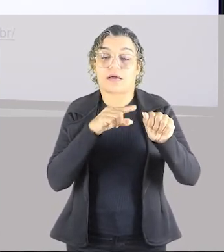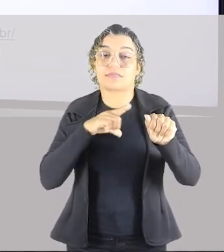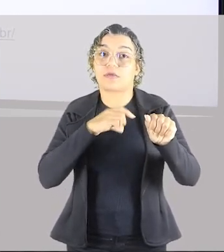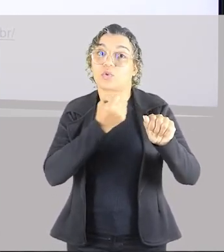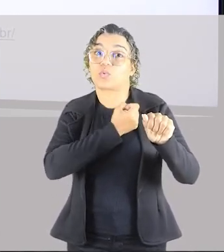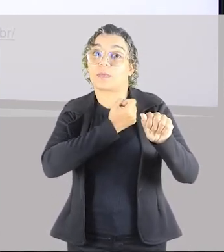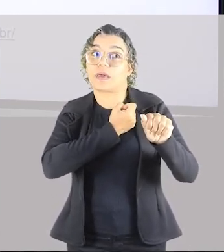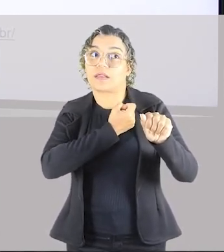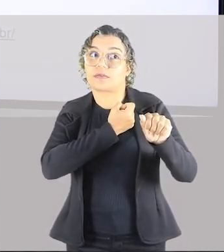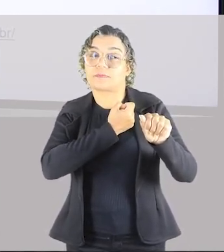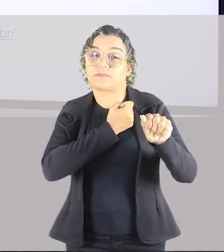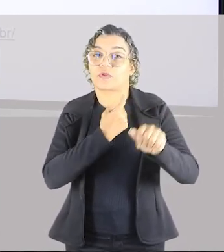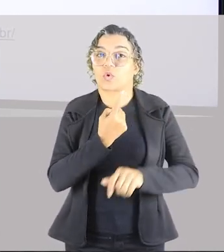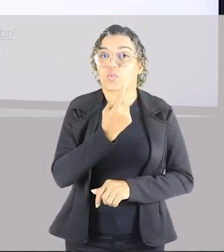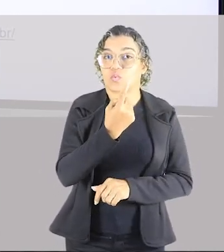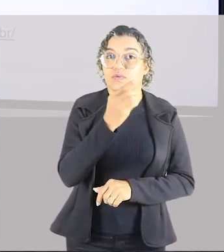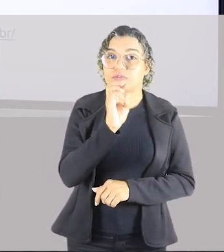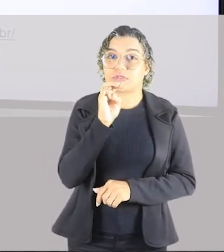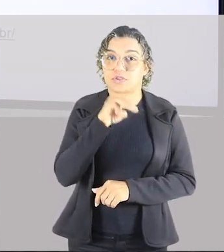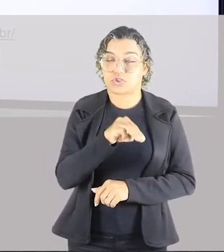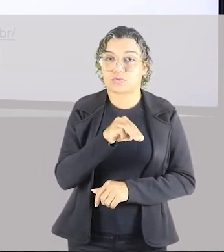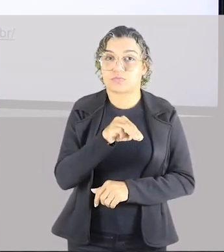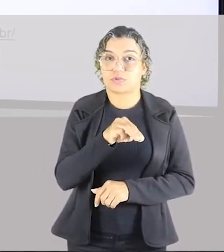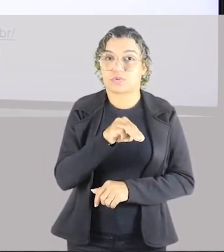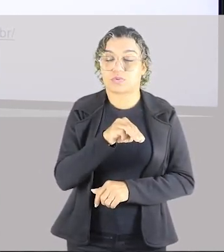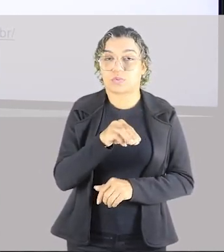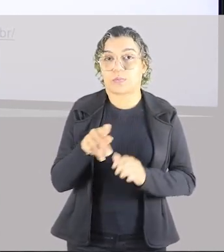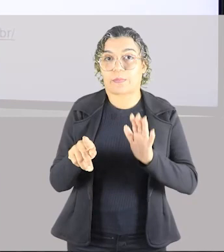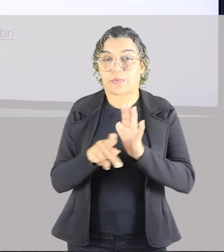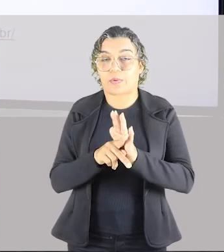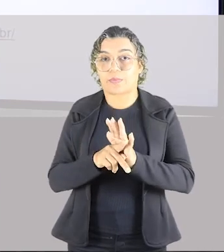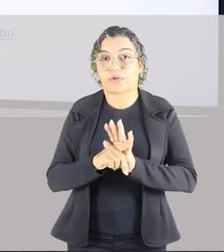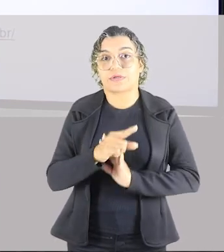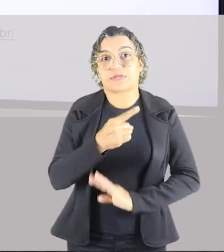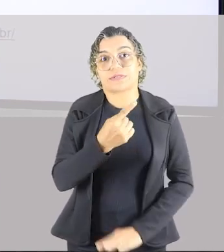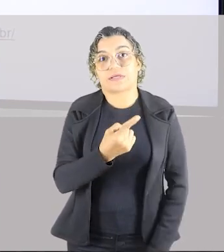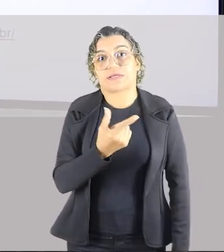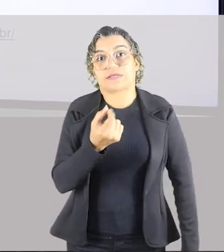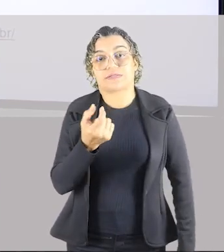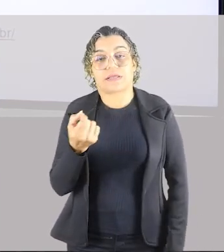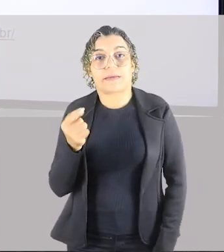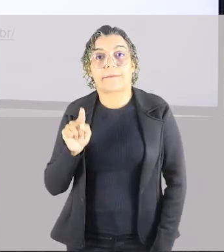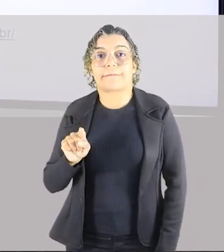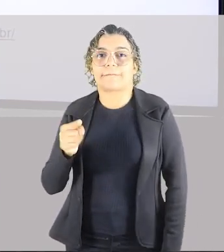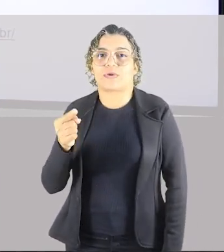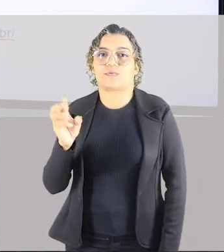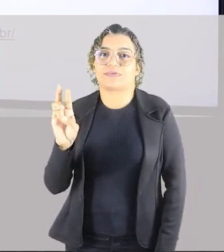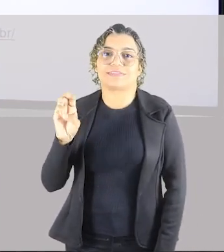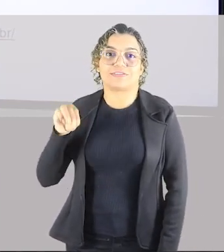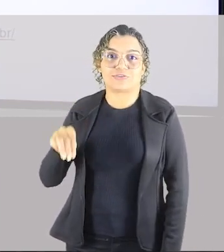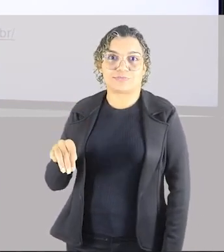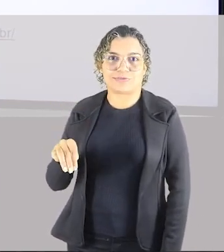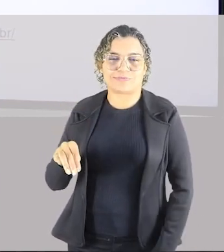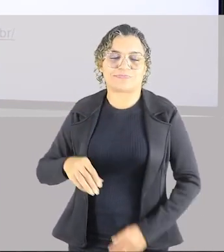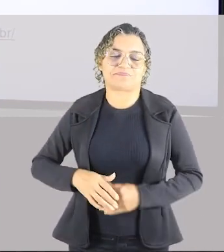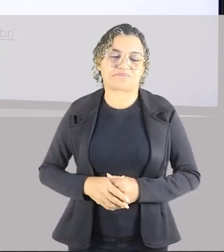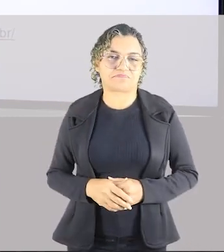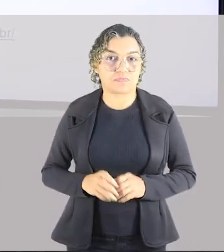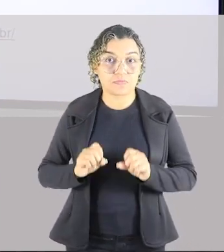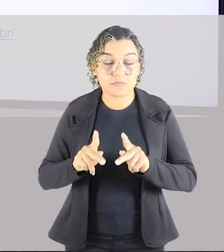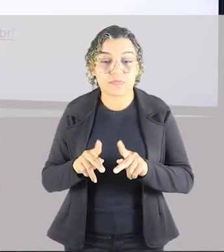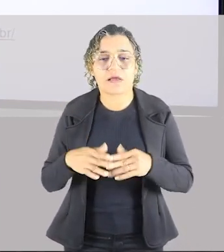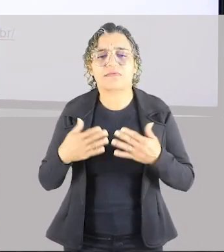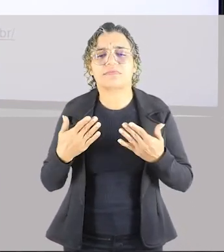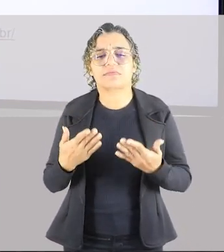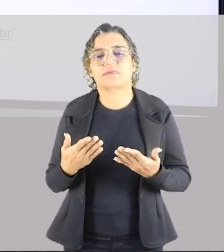sendo que 1 centímetro está para 100 mil o quê? Centímetros. Tá certo? Então,